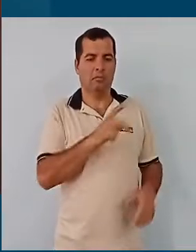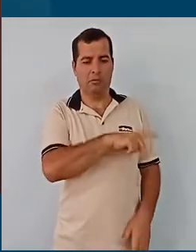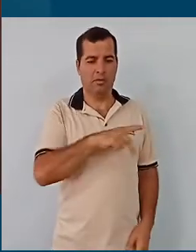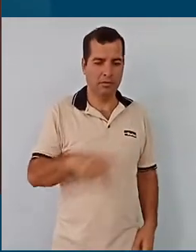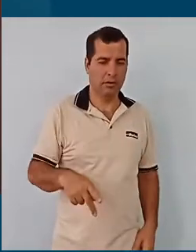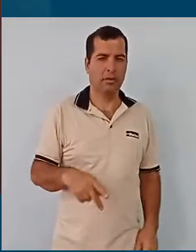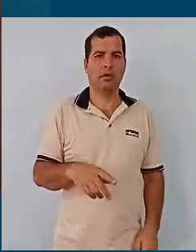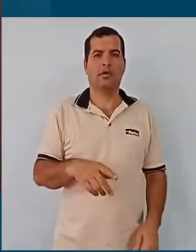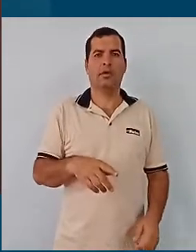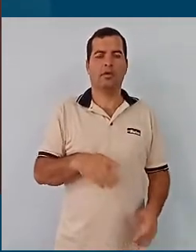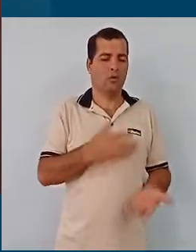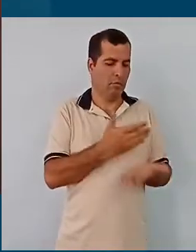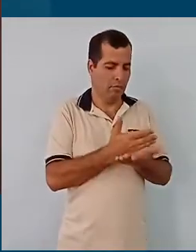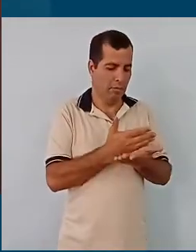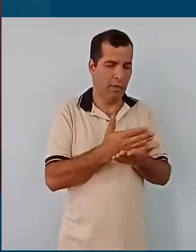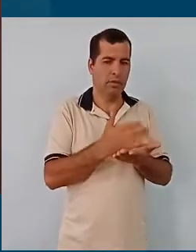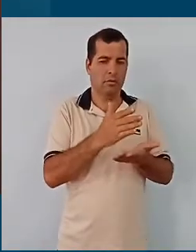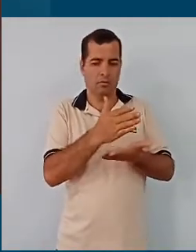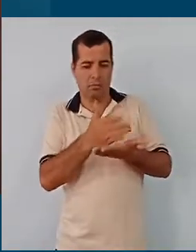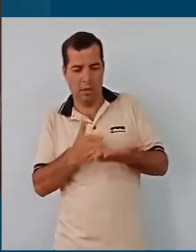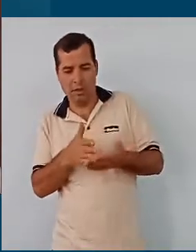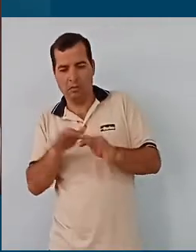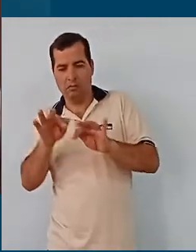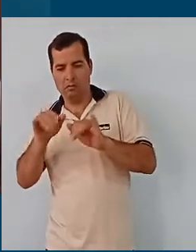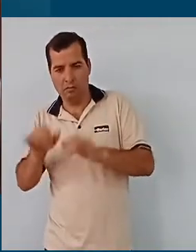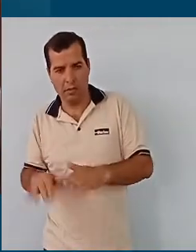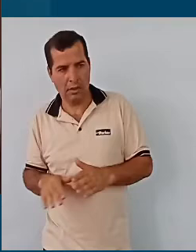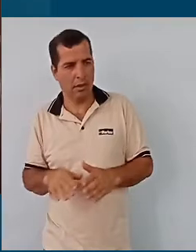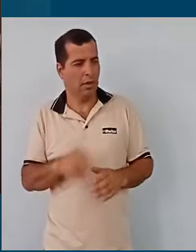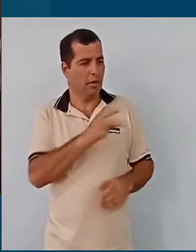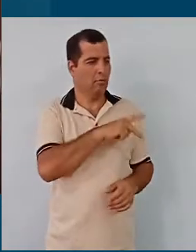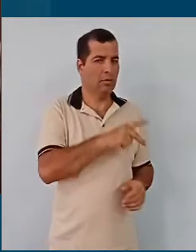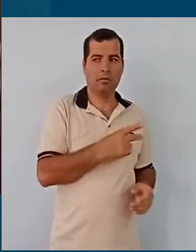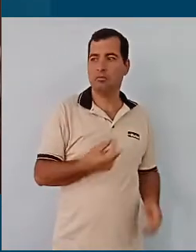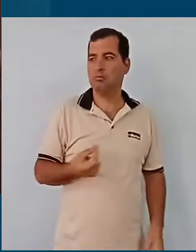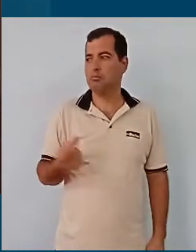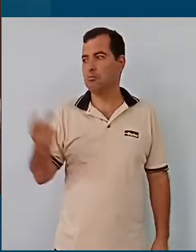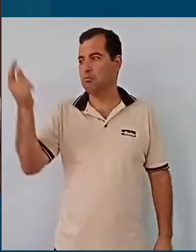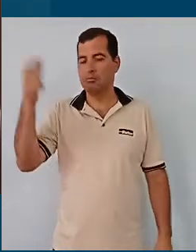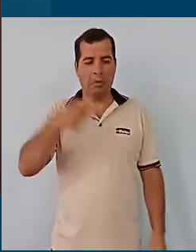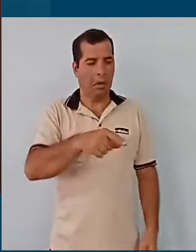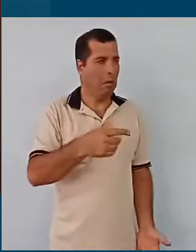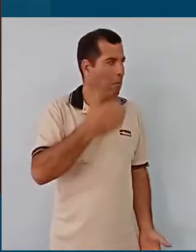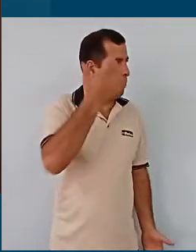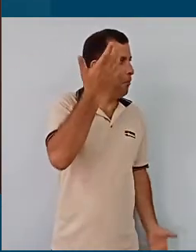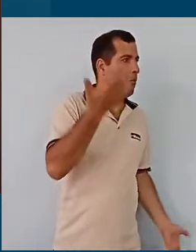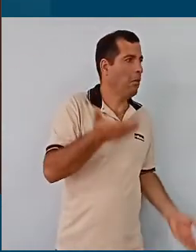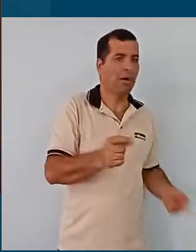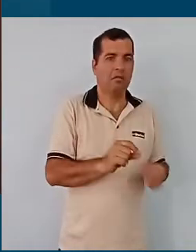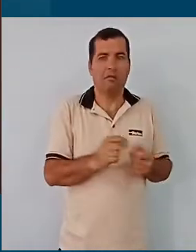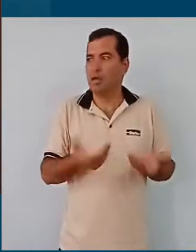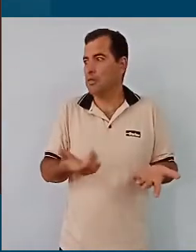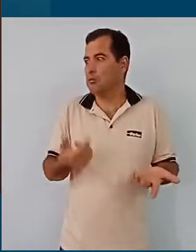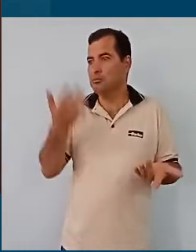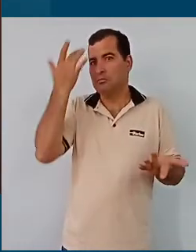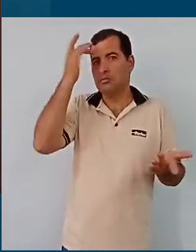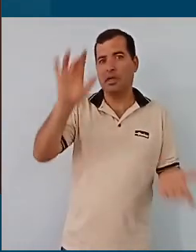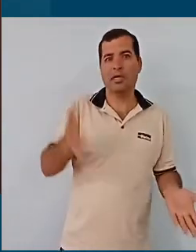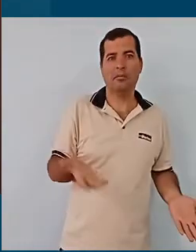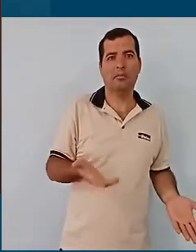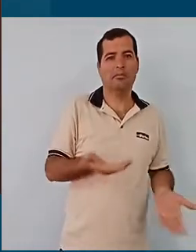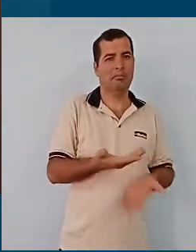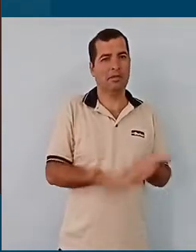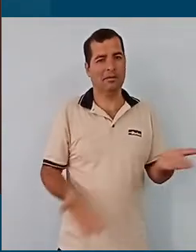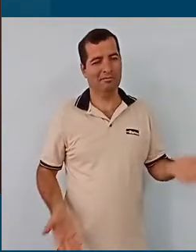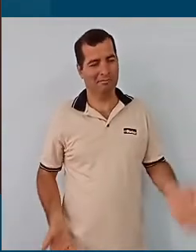meio e o fim. E quando o professor sai, a criança já não tem mais instrumento, né? Então, assim, os projetos